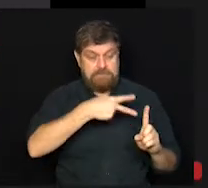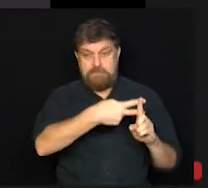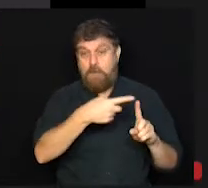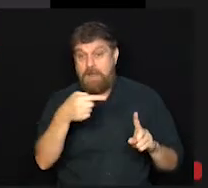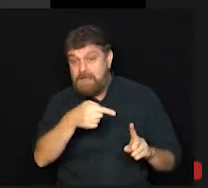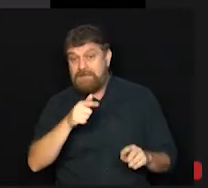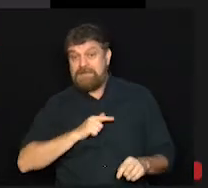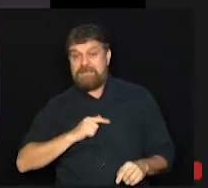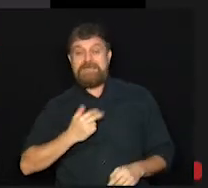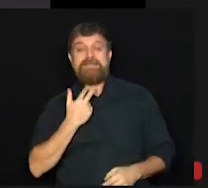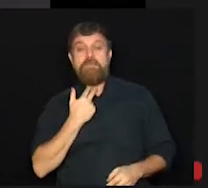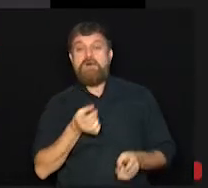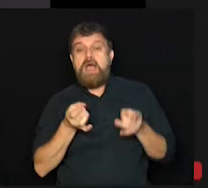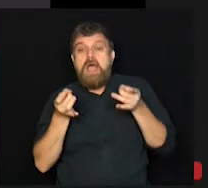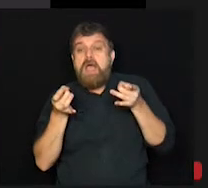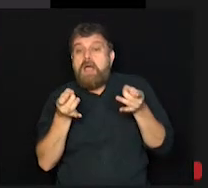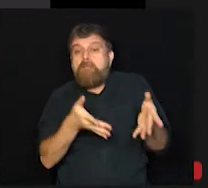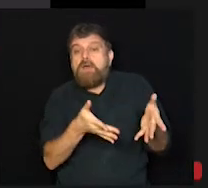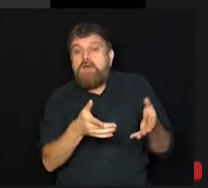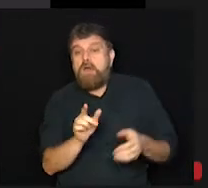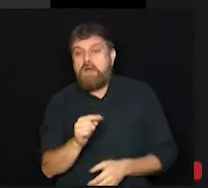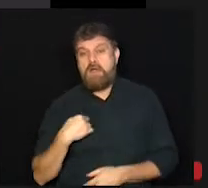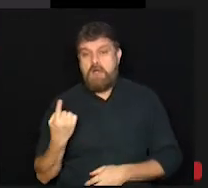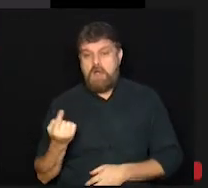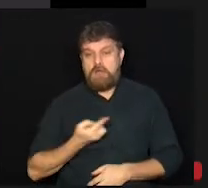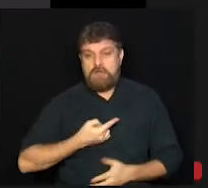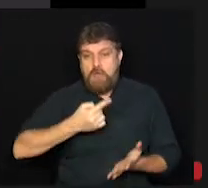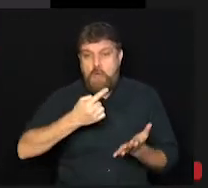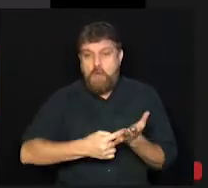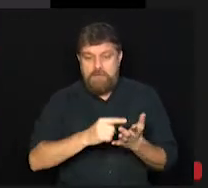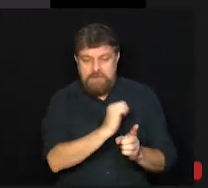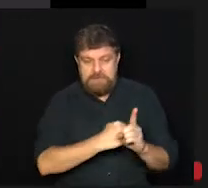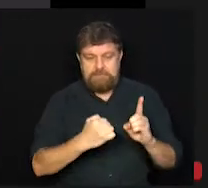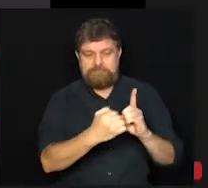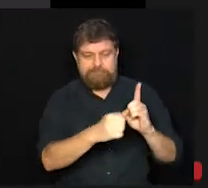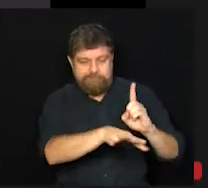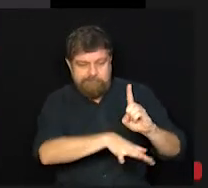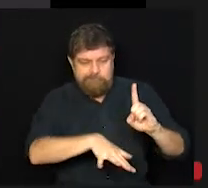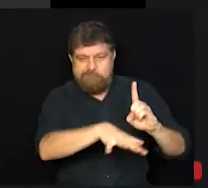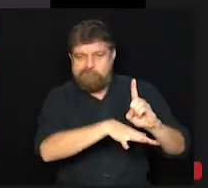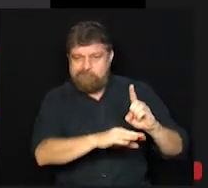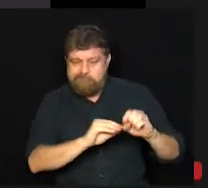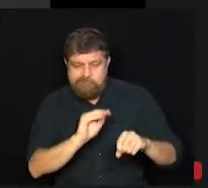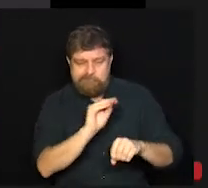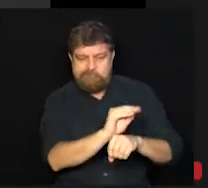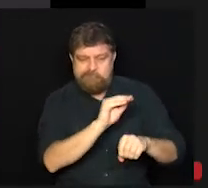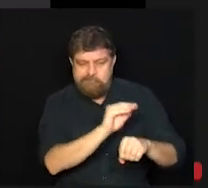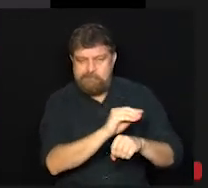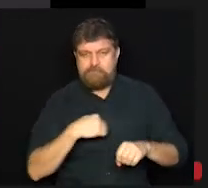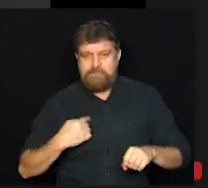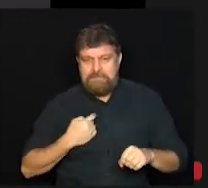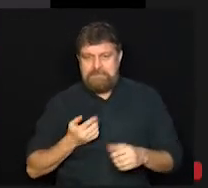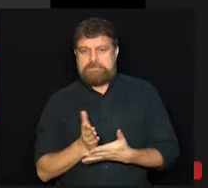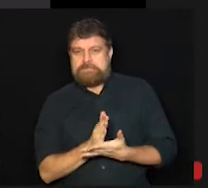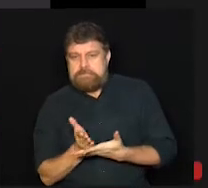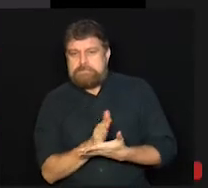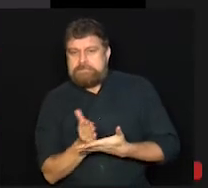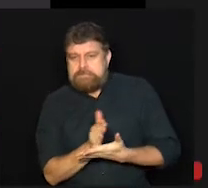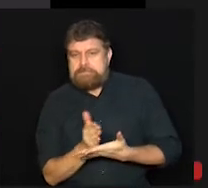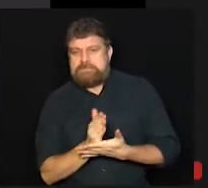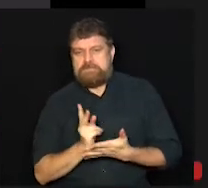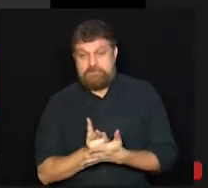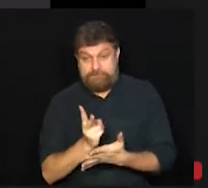sem abandonar a questão do nosso compromisso social. Então, o tempo todo nós temos que balancear essas duas coisas.